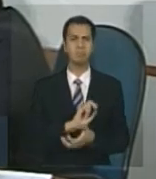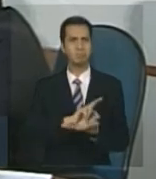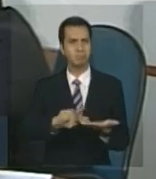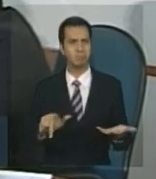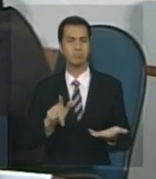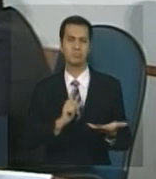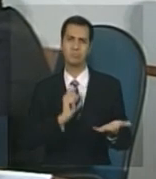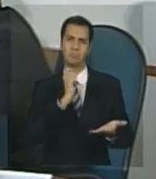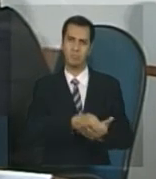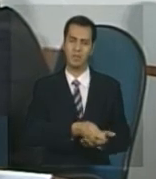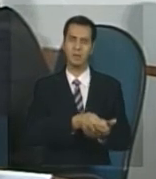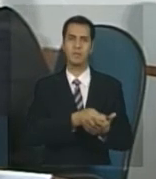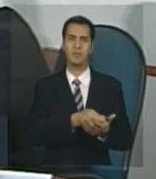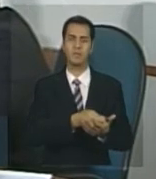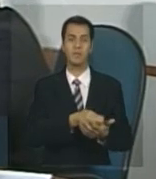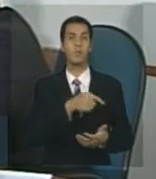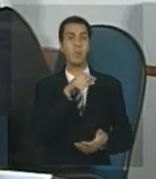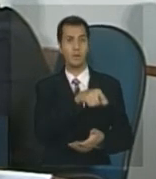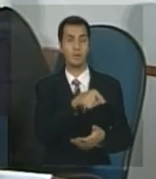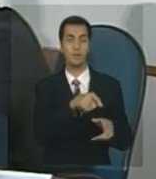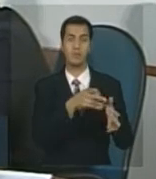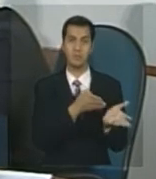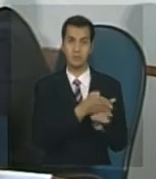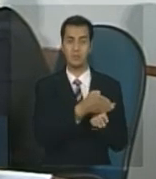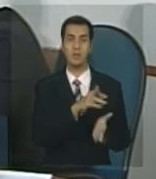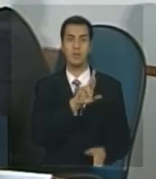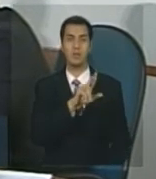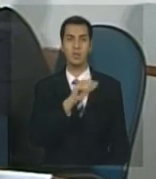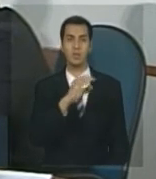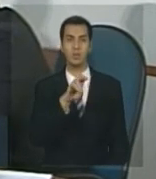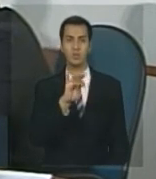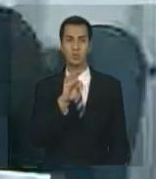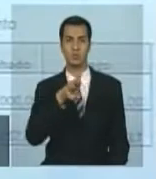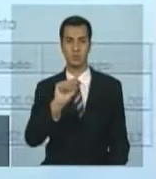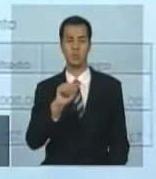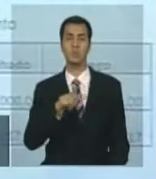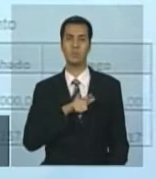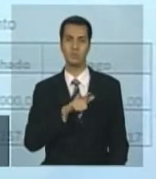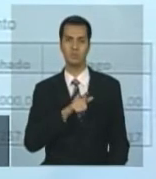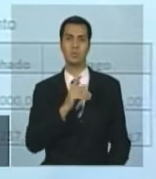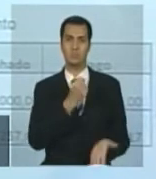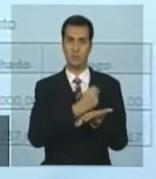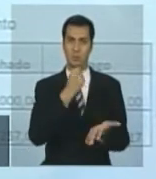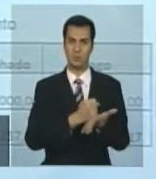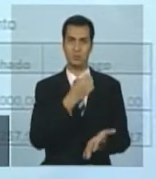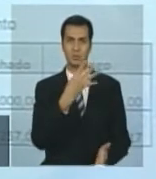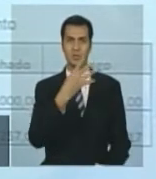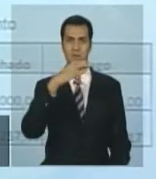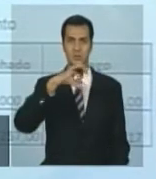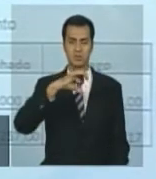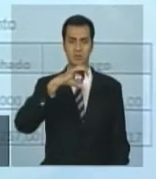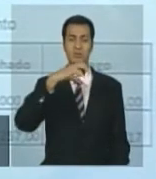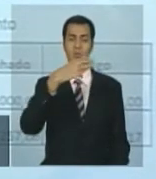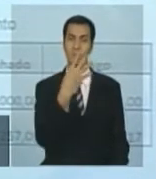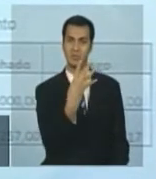aqui, na rubrica reconstrução, um empenho de 439 e